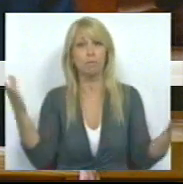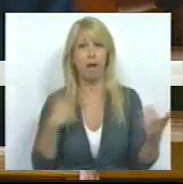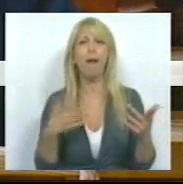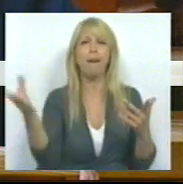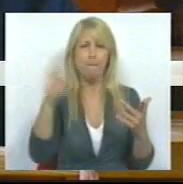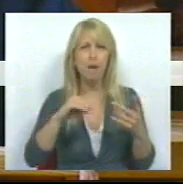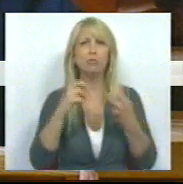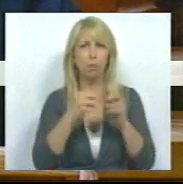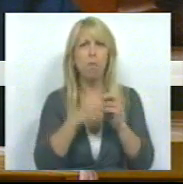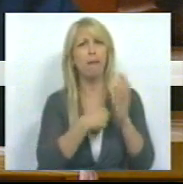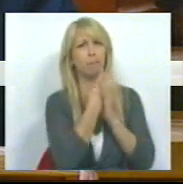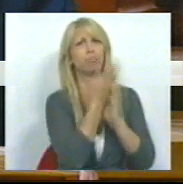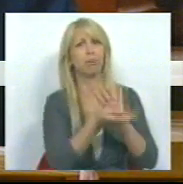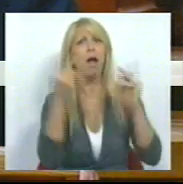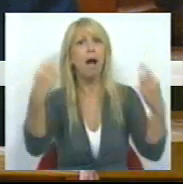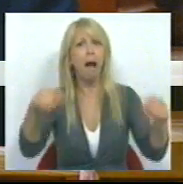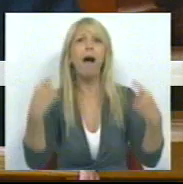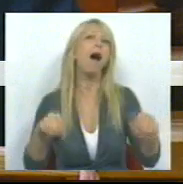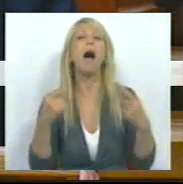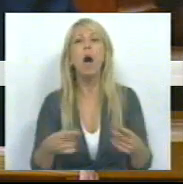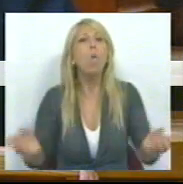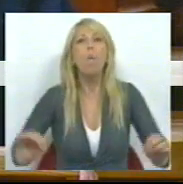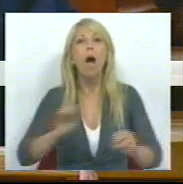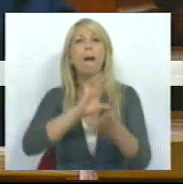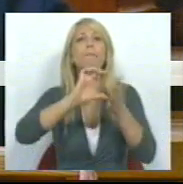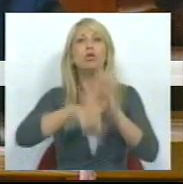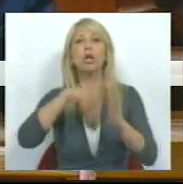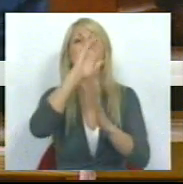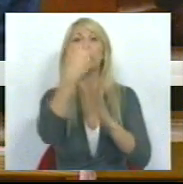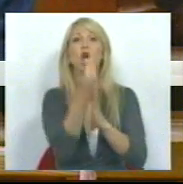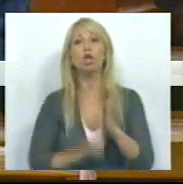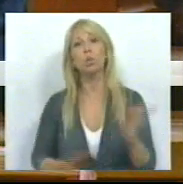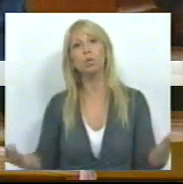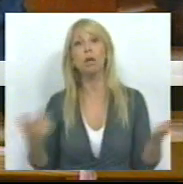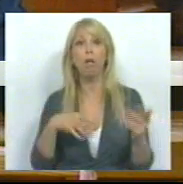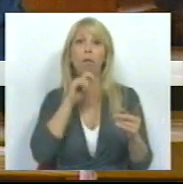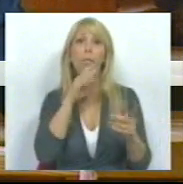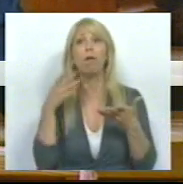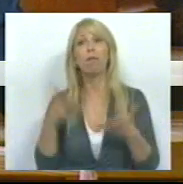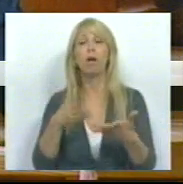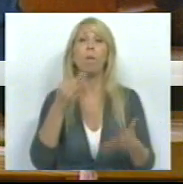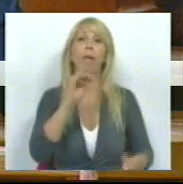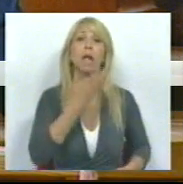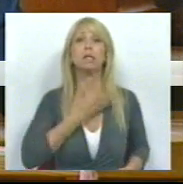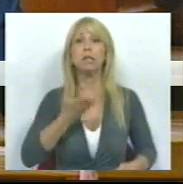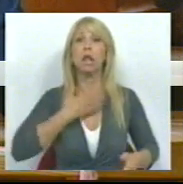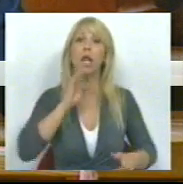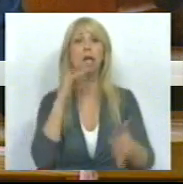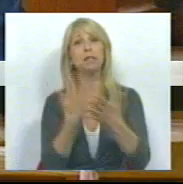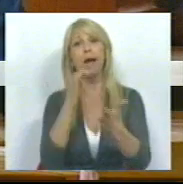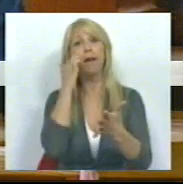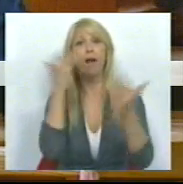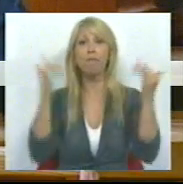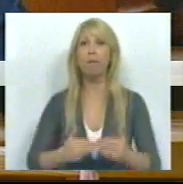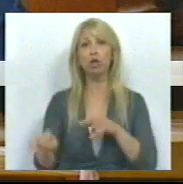problemas é muito maior e não há projetos de resolução que valham ao PSD e CDS e atenuem a gravidade das suas